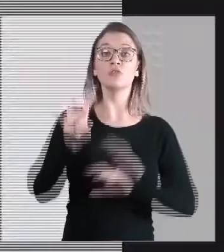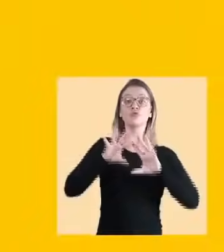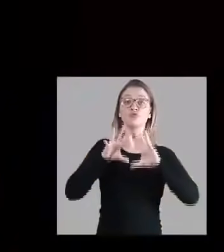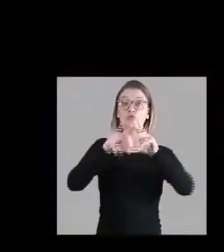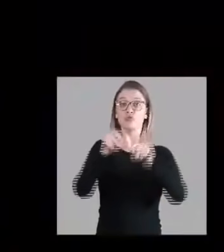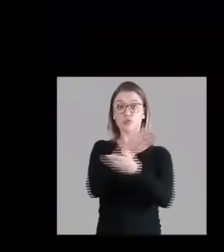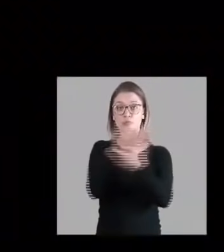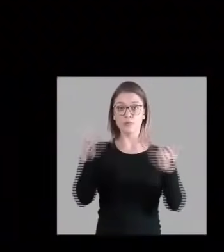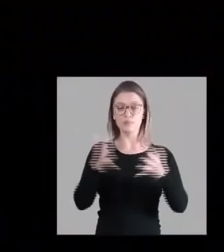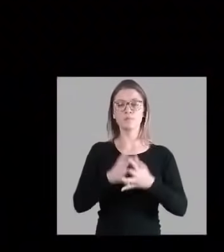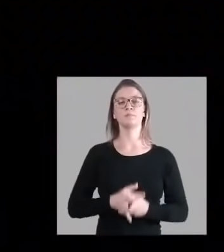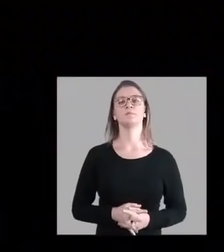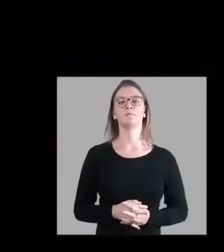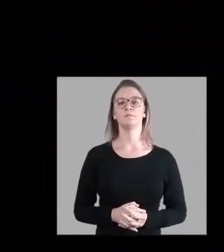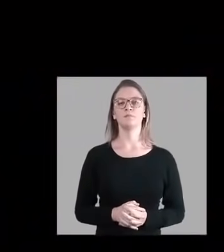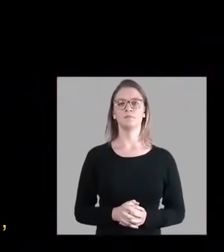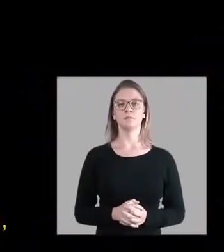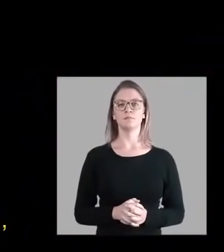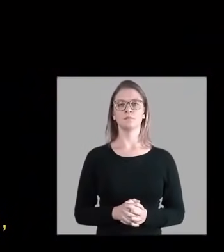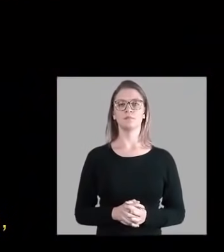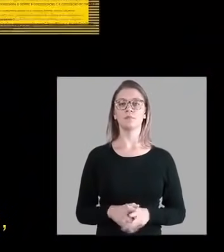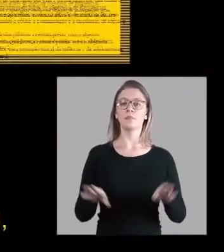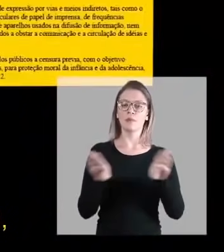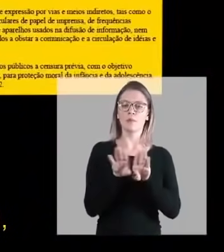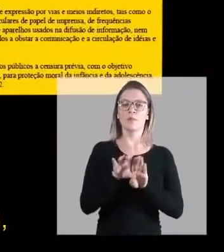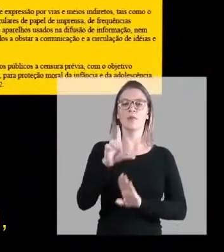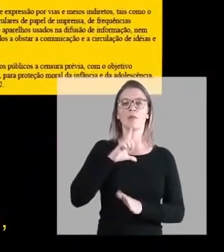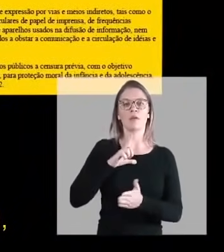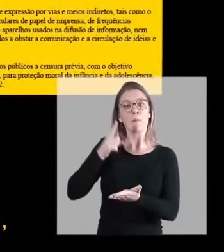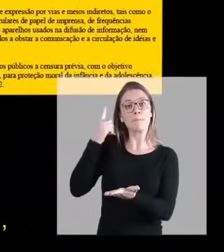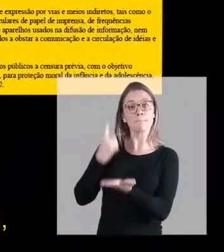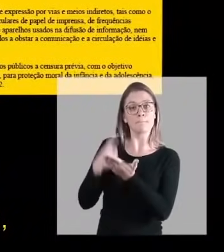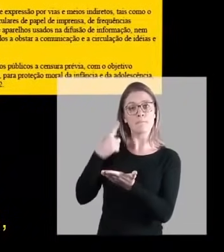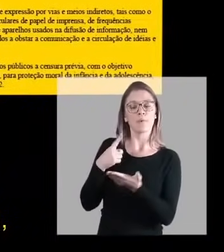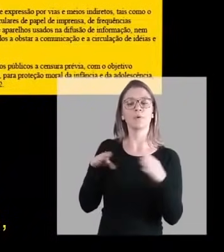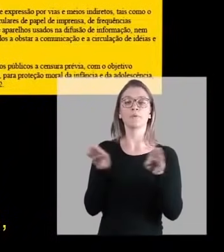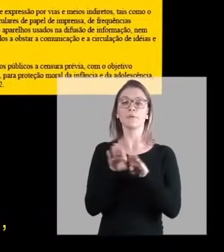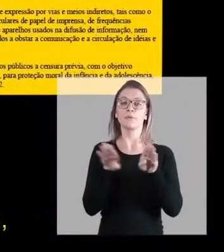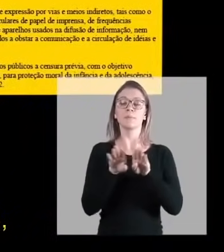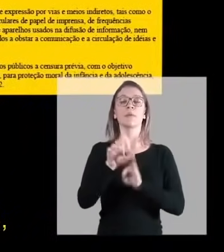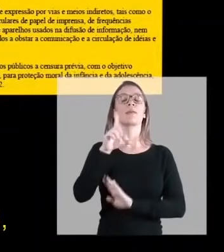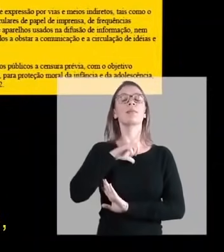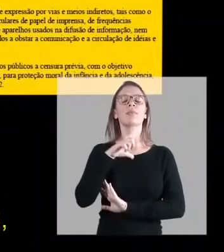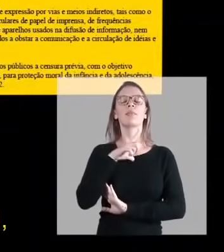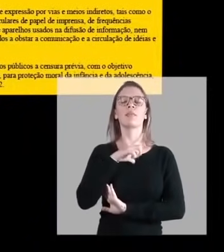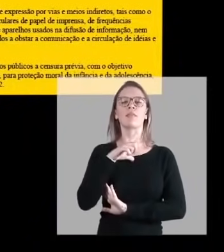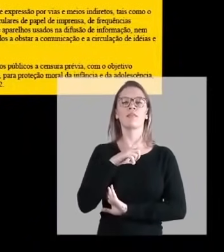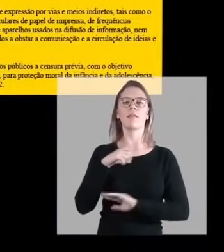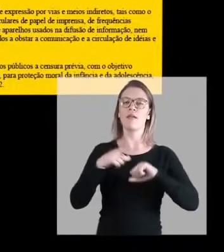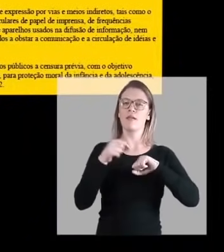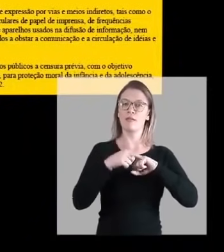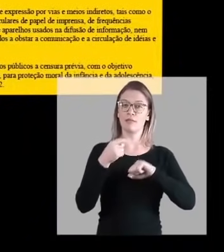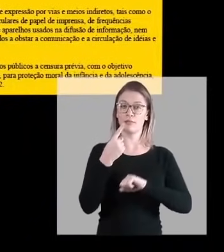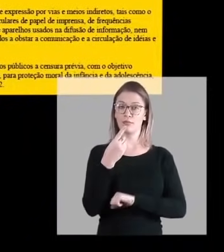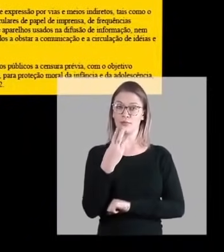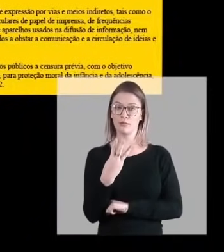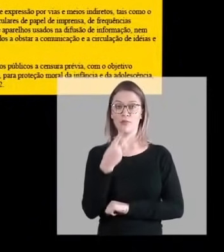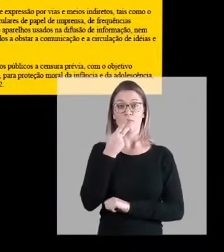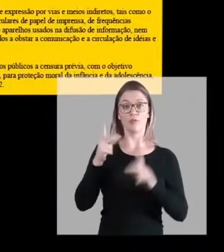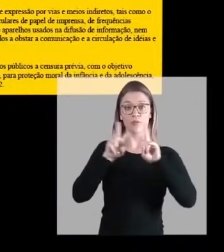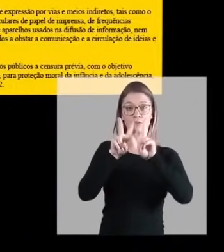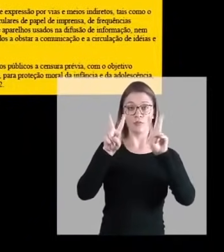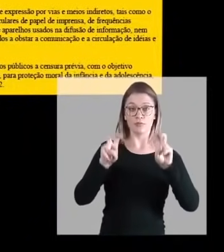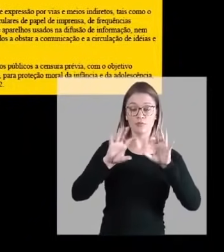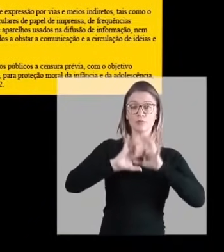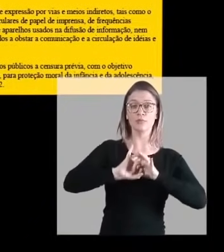que estão nos assistindo. Nessa mesma linha, ainda, o Pacto São José da Costa Rica continua no seu artigo de número 13, falando sobre a liberdade